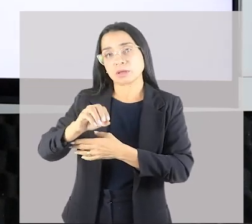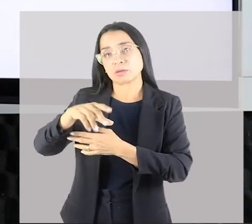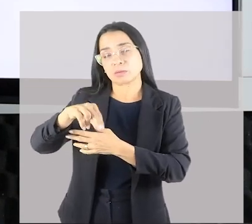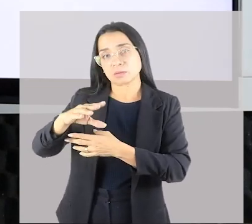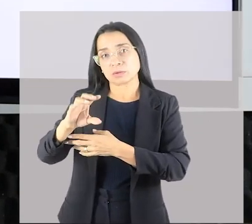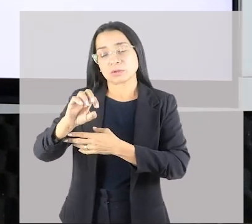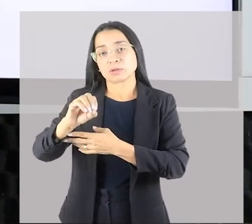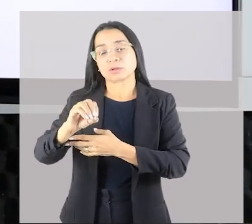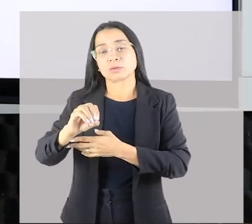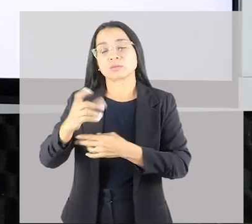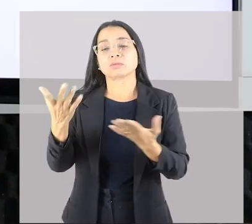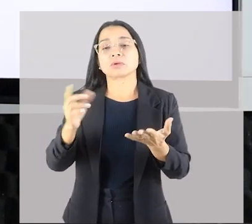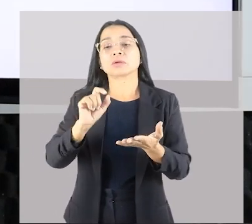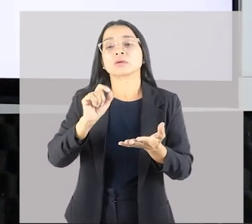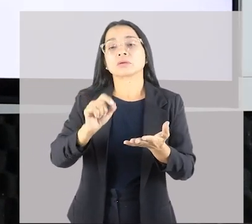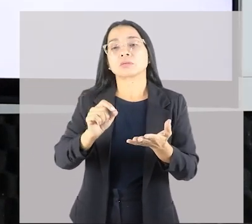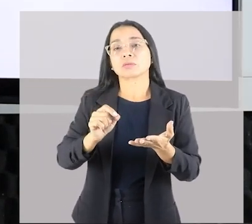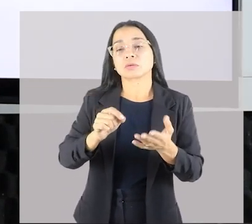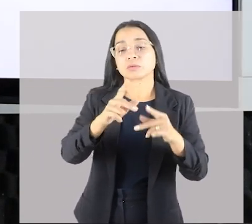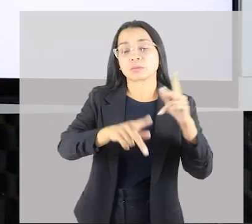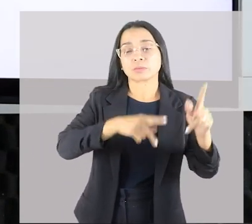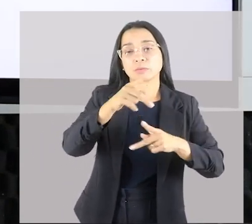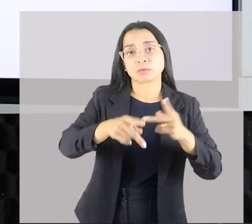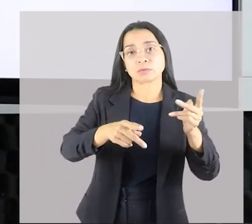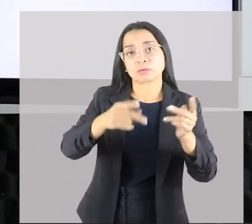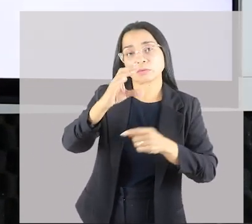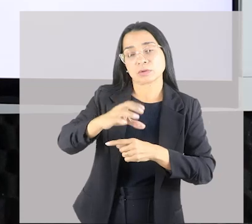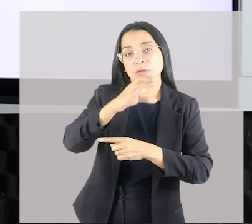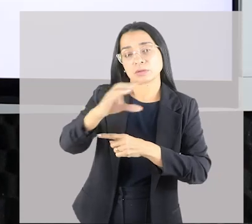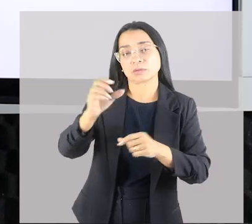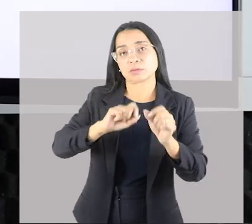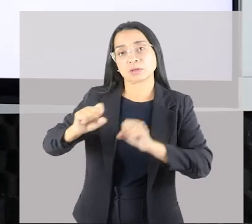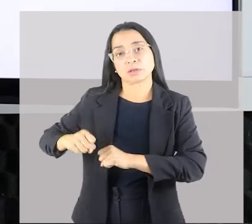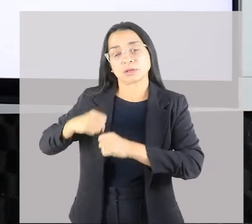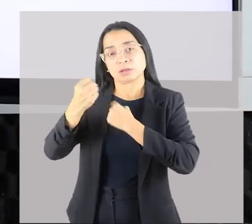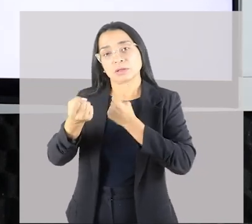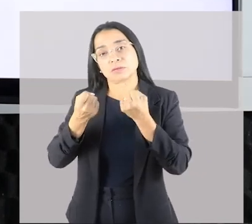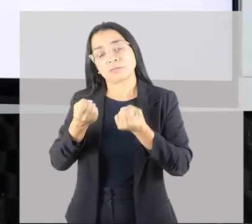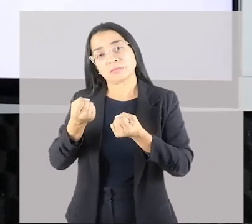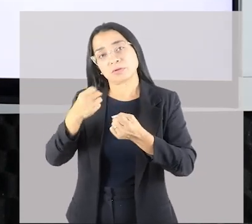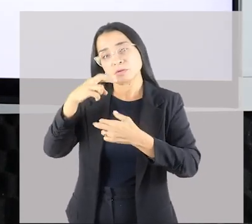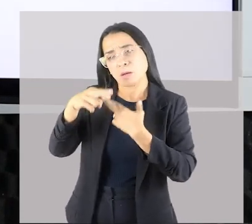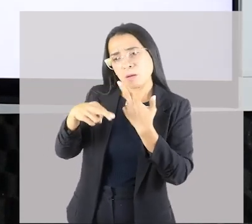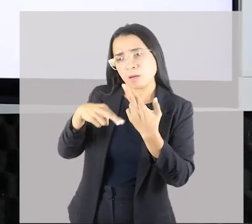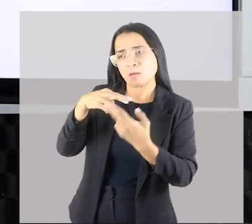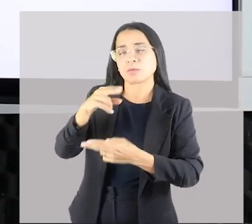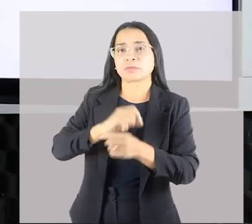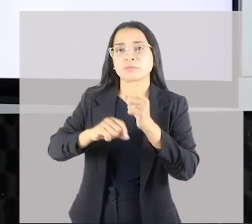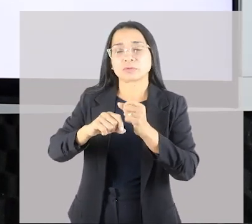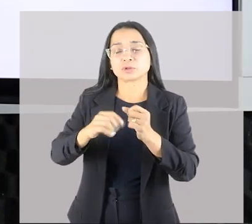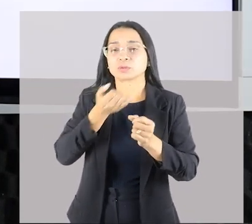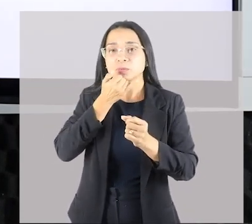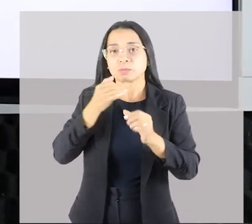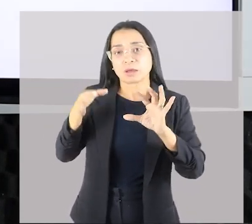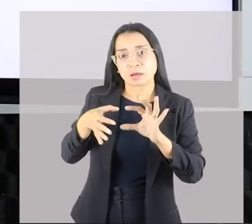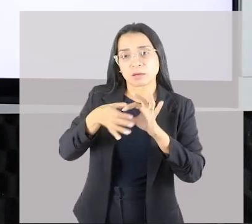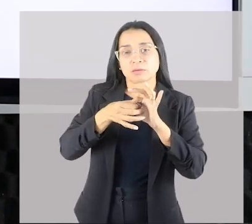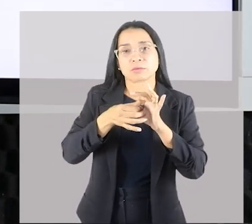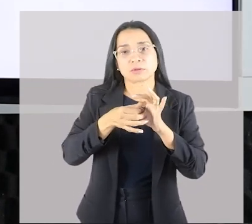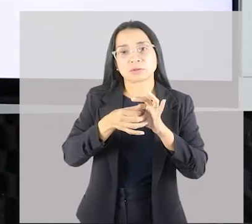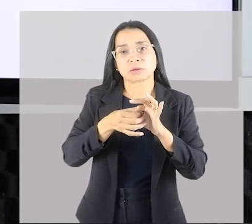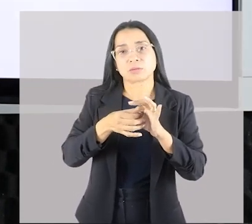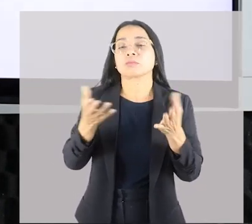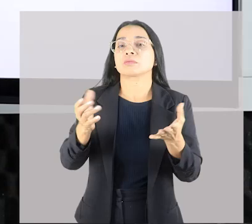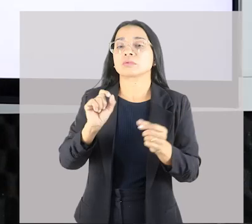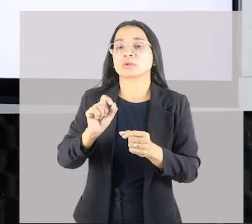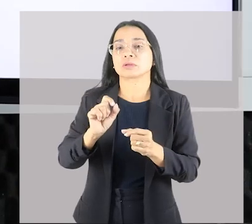população católica, né, defende a reunificação da Irlanda com a Irlanda e, consequentemente, a separação do Reino Unido. Belezinha? Então